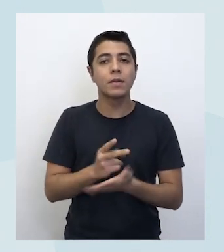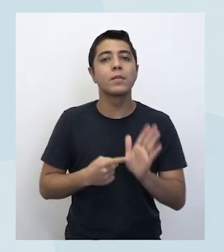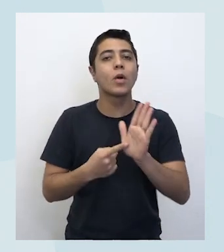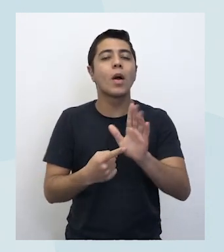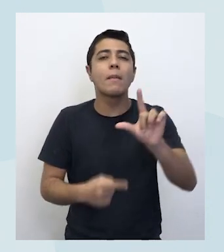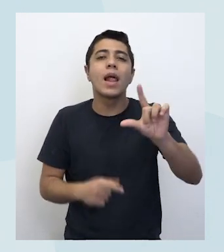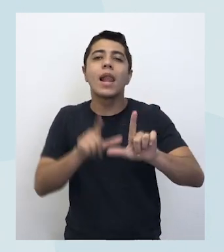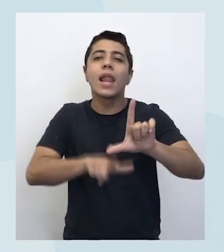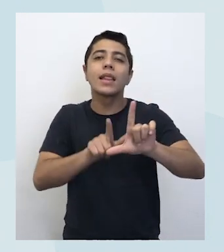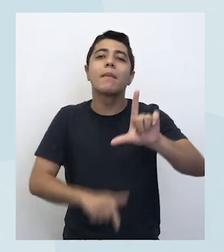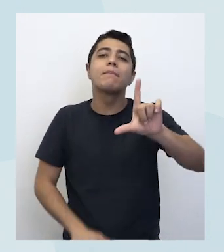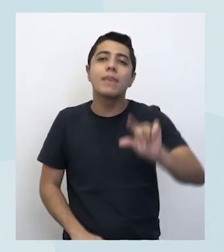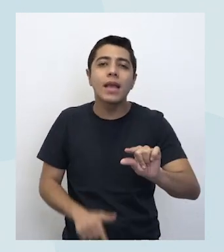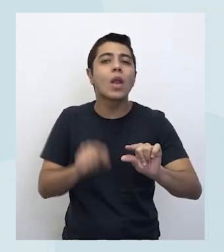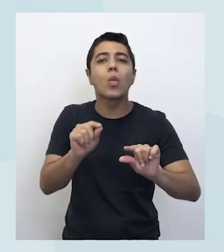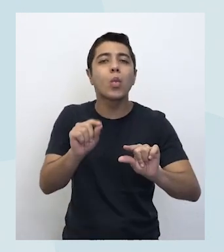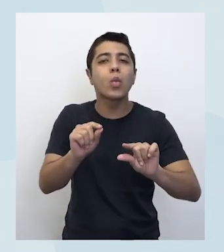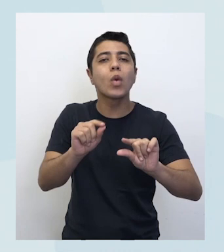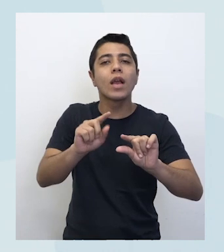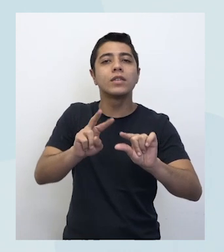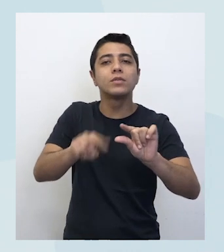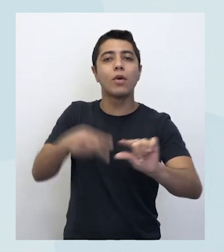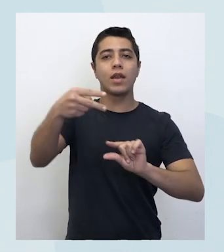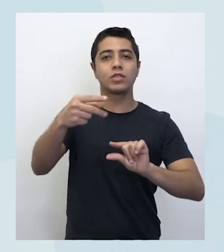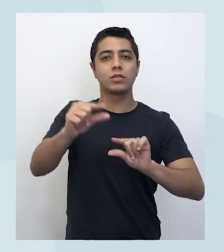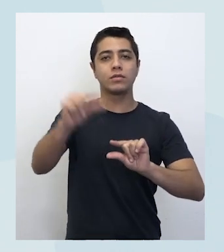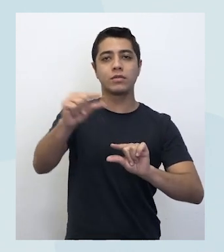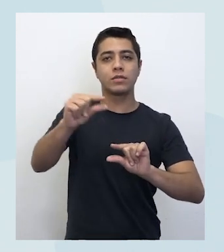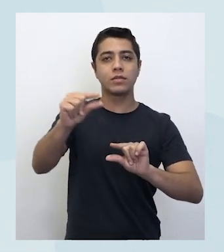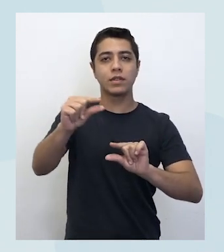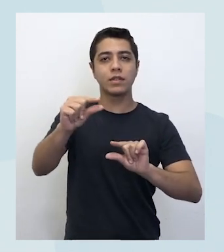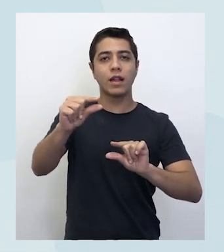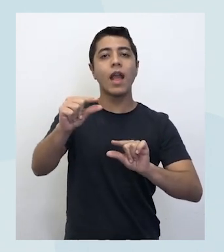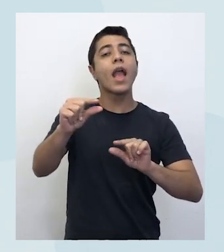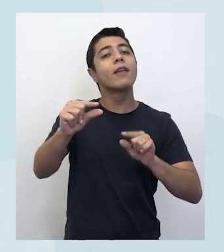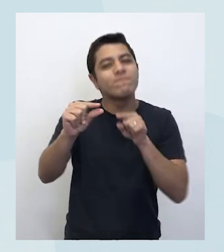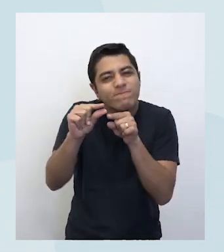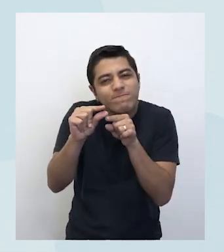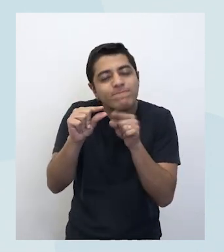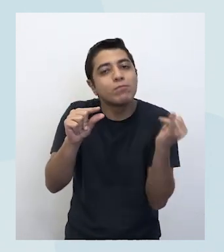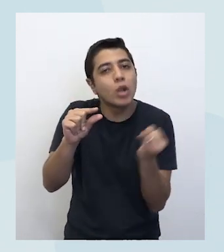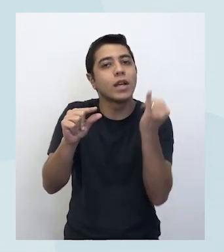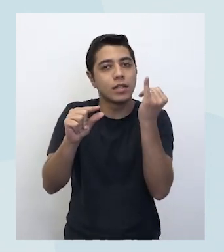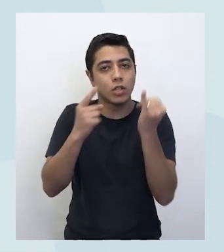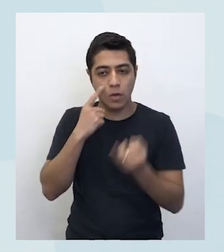isso que é importante eu visualizar esses valores na minha reação balanceada. Perfeito,